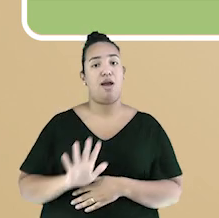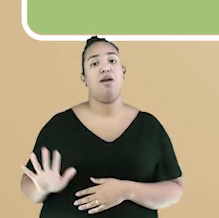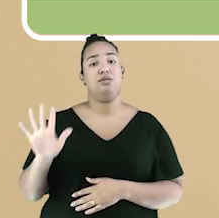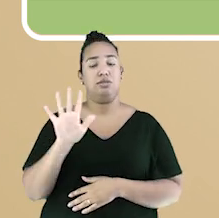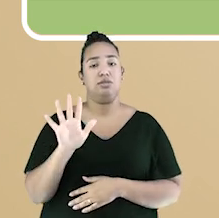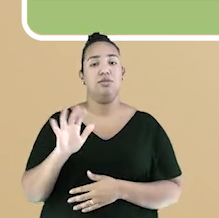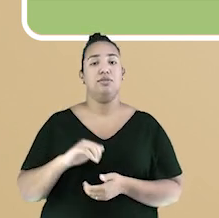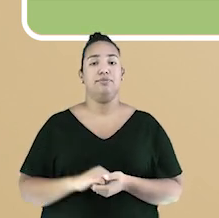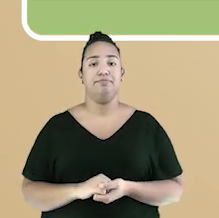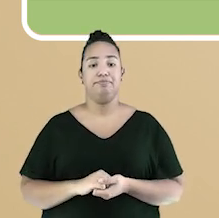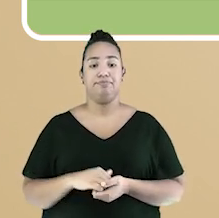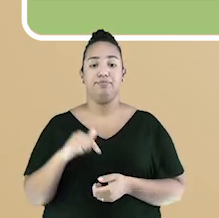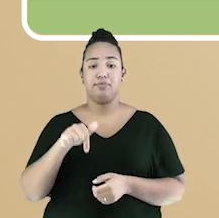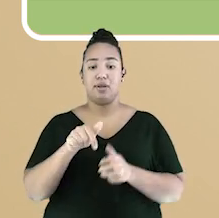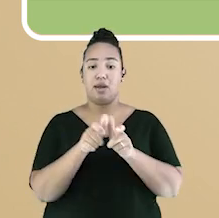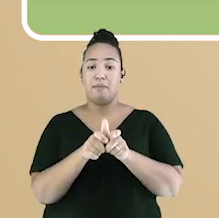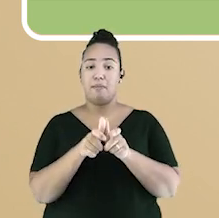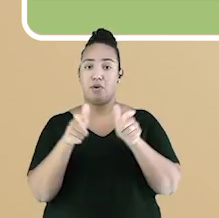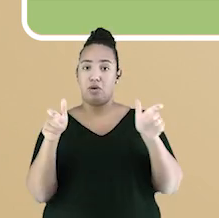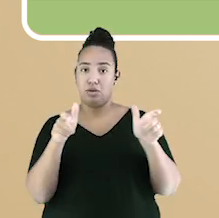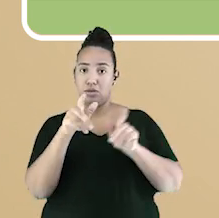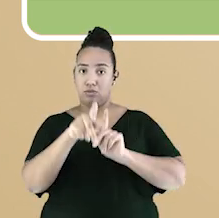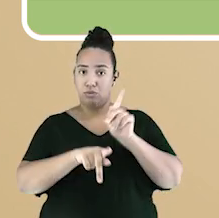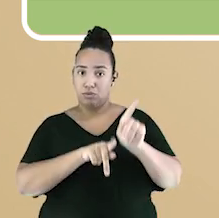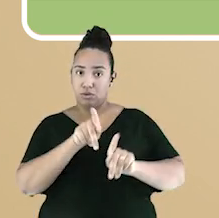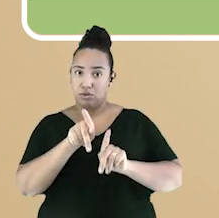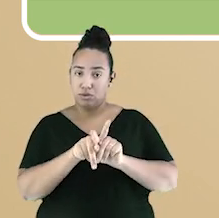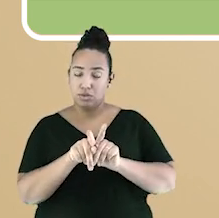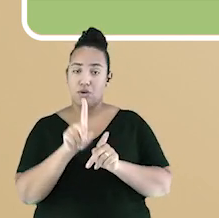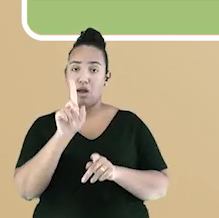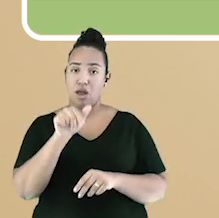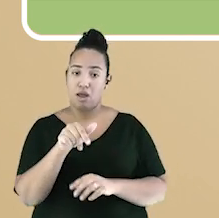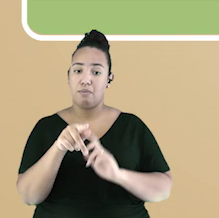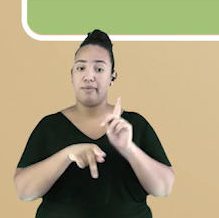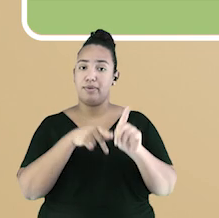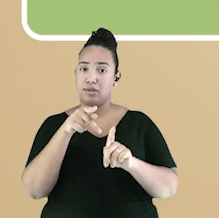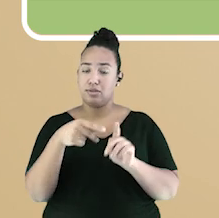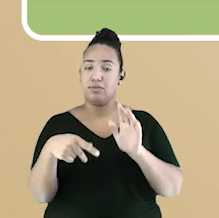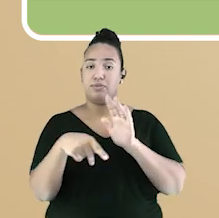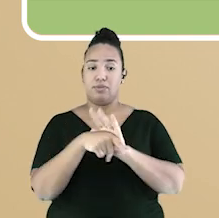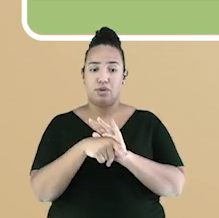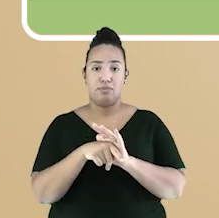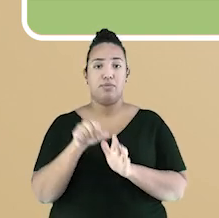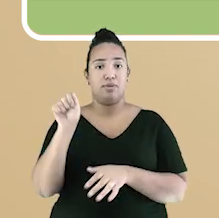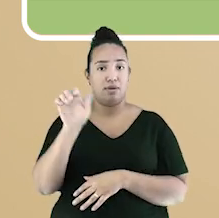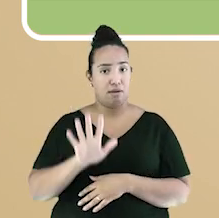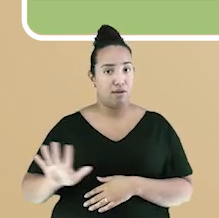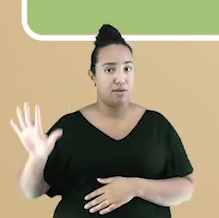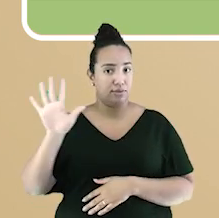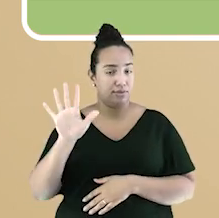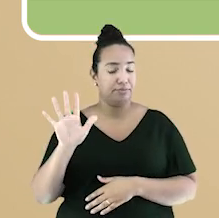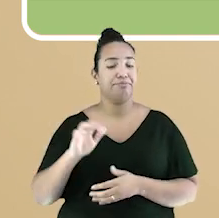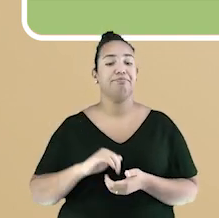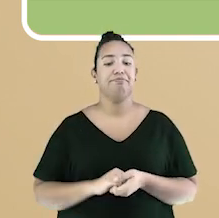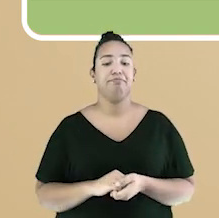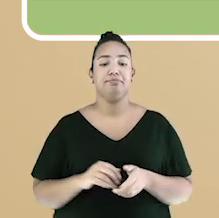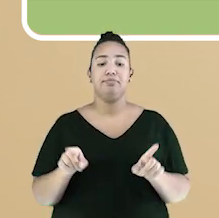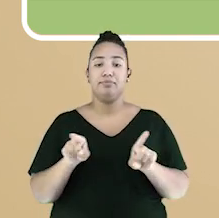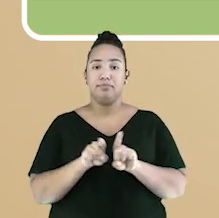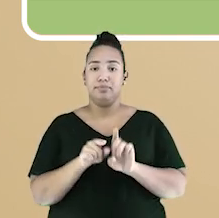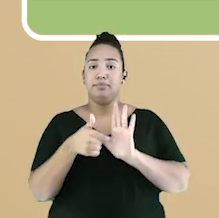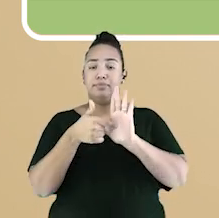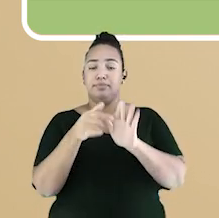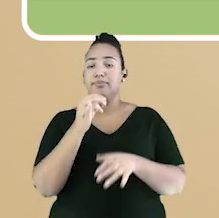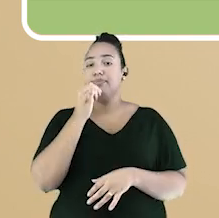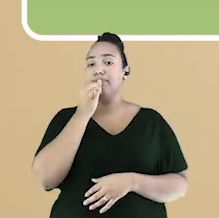continente asiático, que compõem, em sua maioria, a maior parte de países mais populosos do mundo. Vimos também